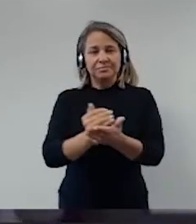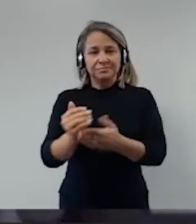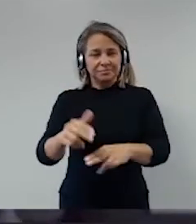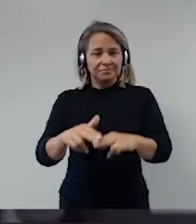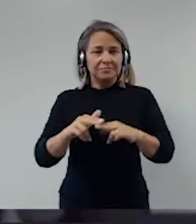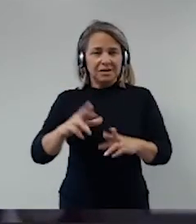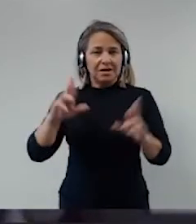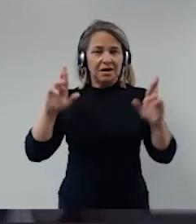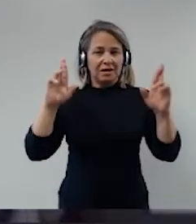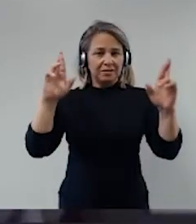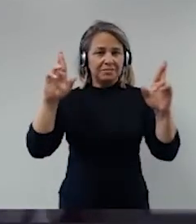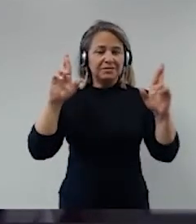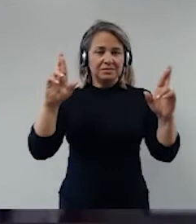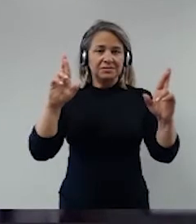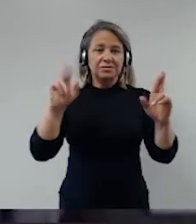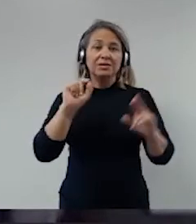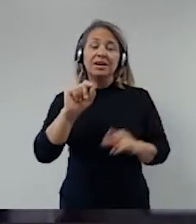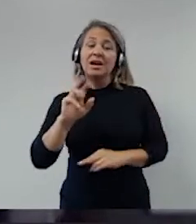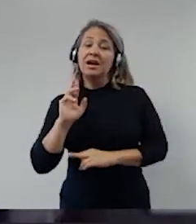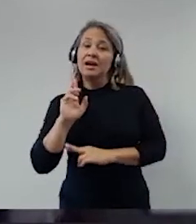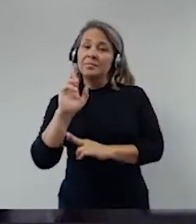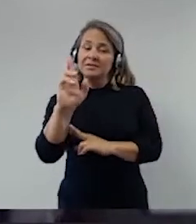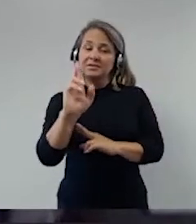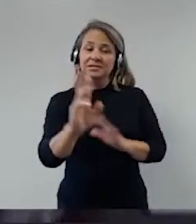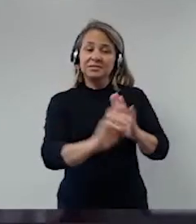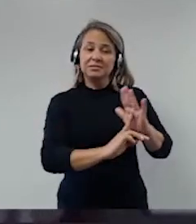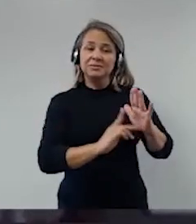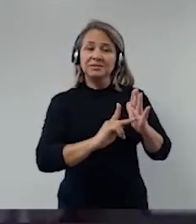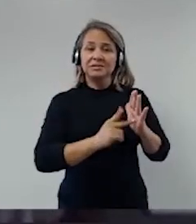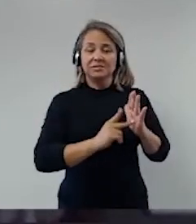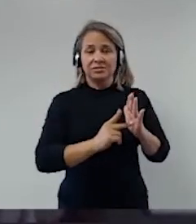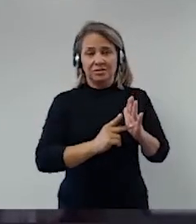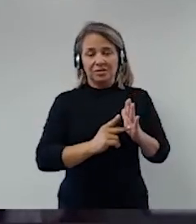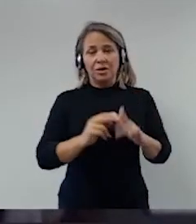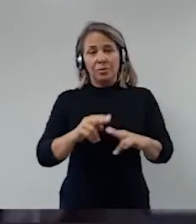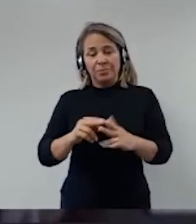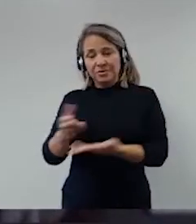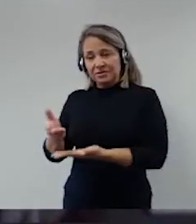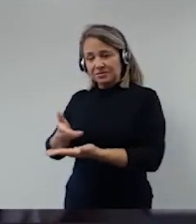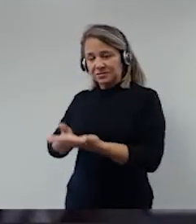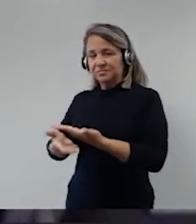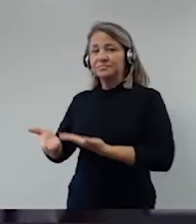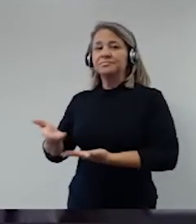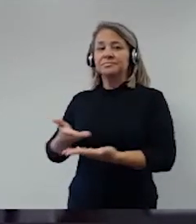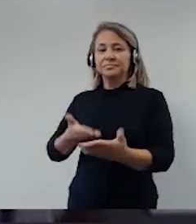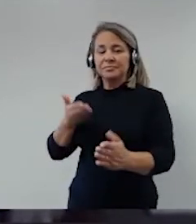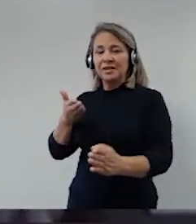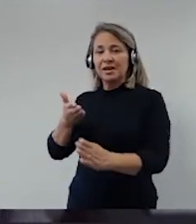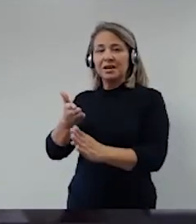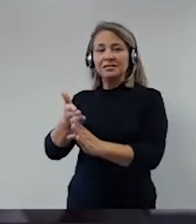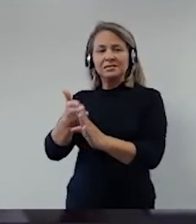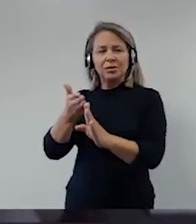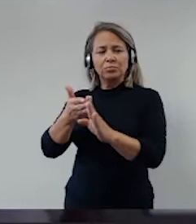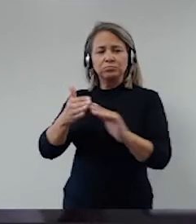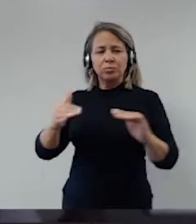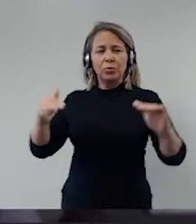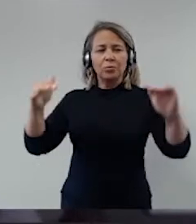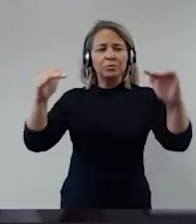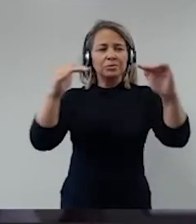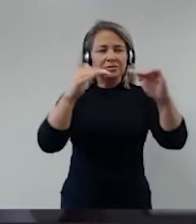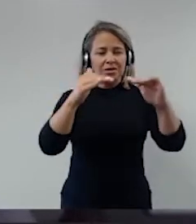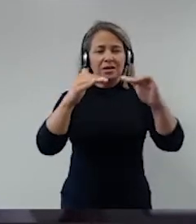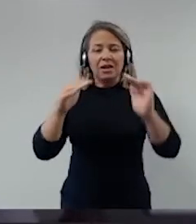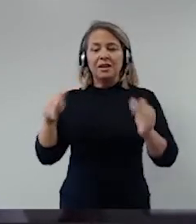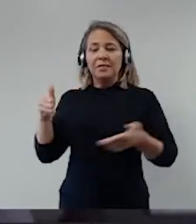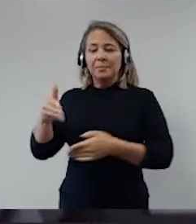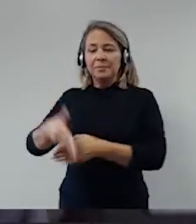sua representação, que é a representação sindical. Então, é essa relação horizontal de participação